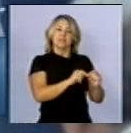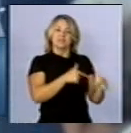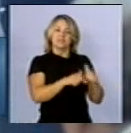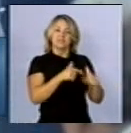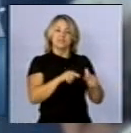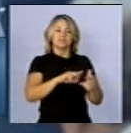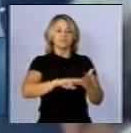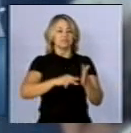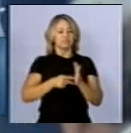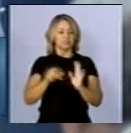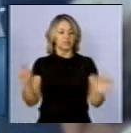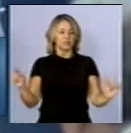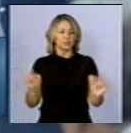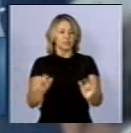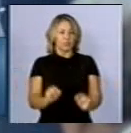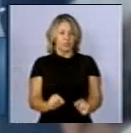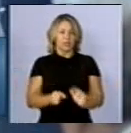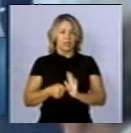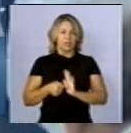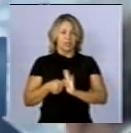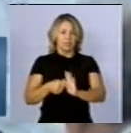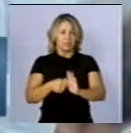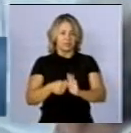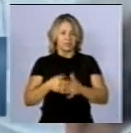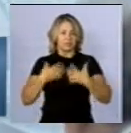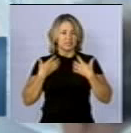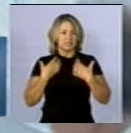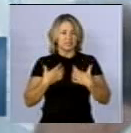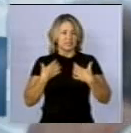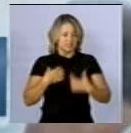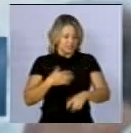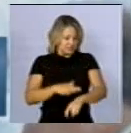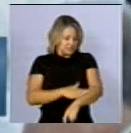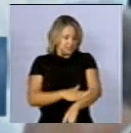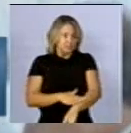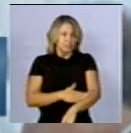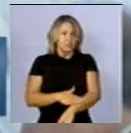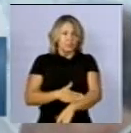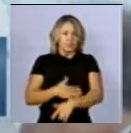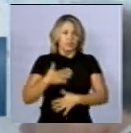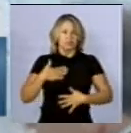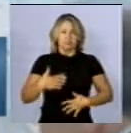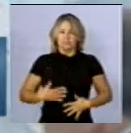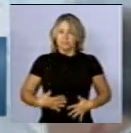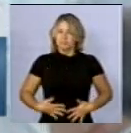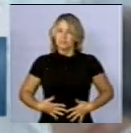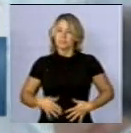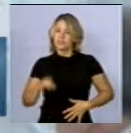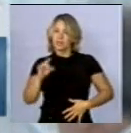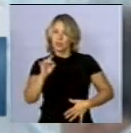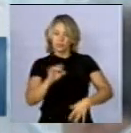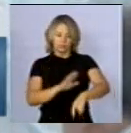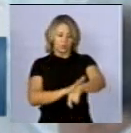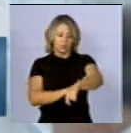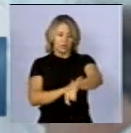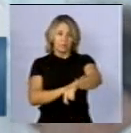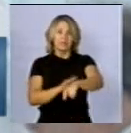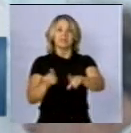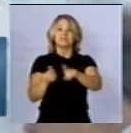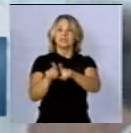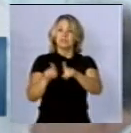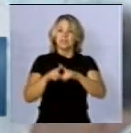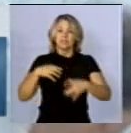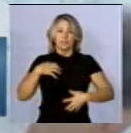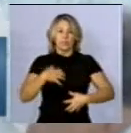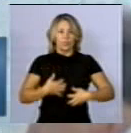significante o que indica um estresse celular funcional não apenas localizado na pele como também